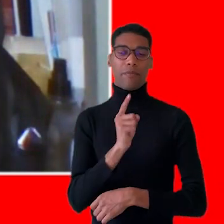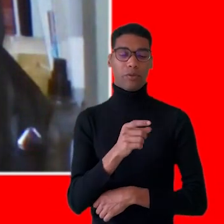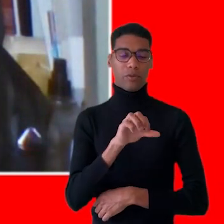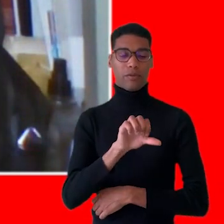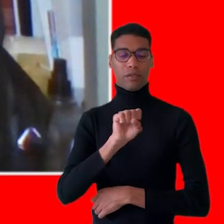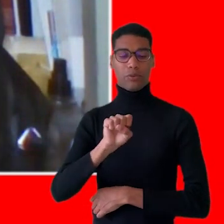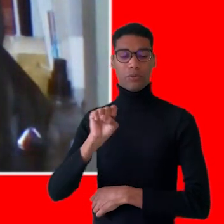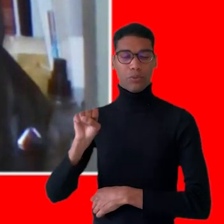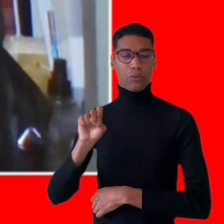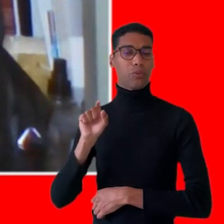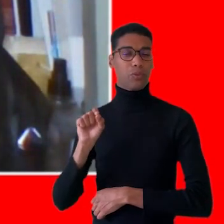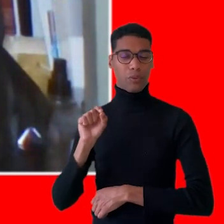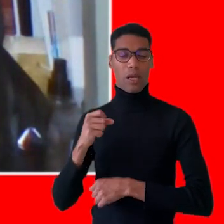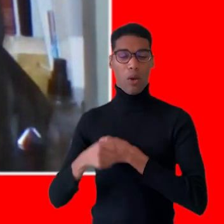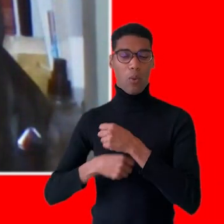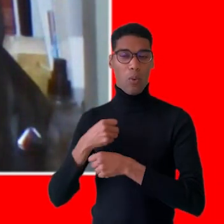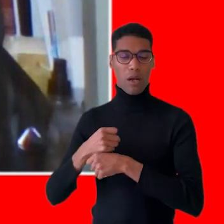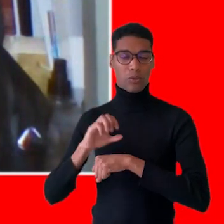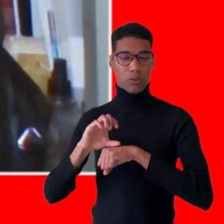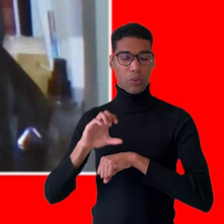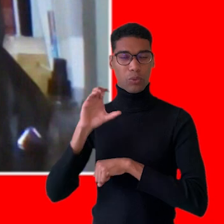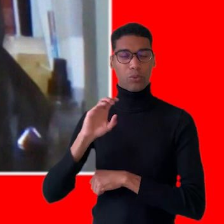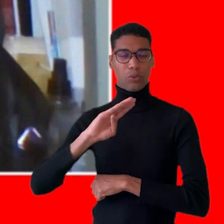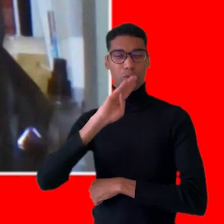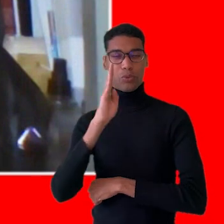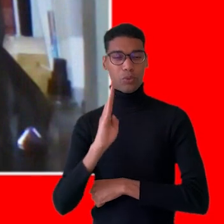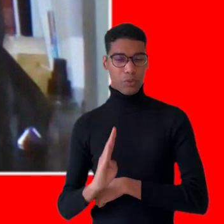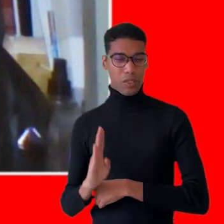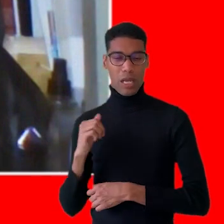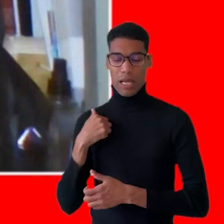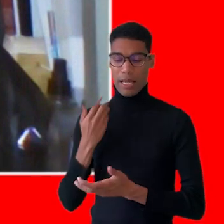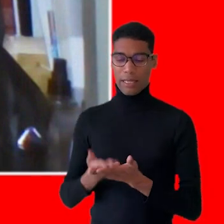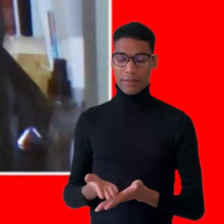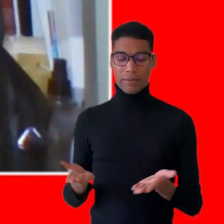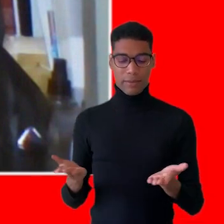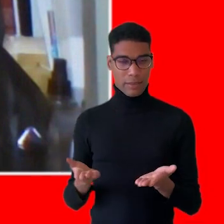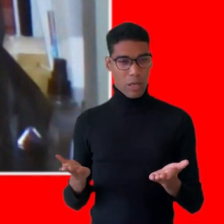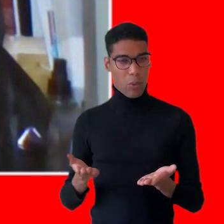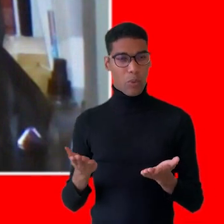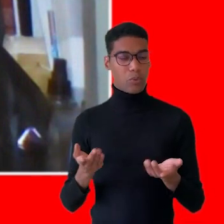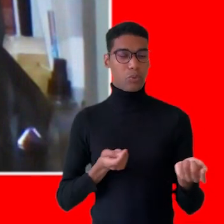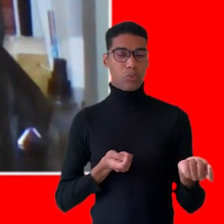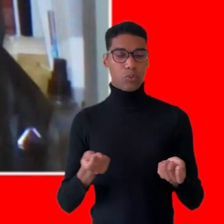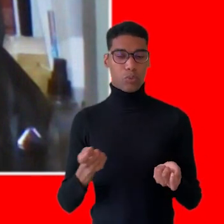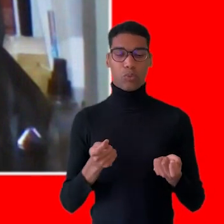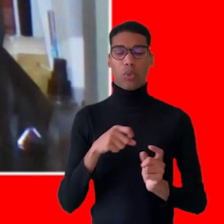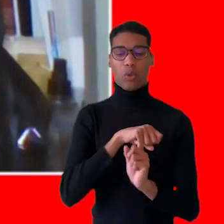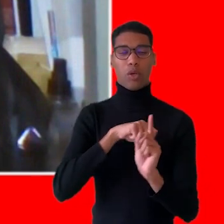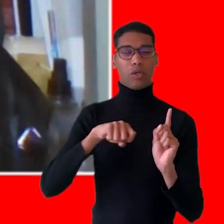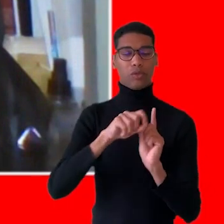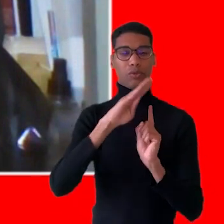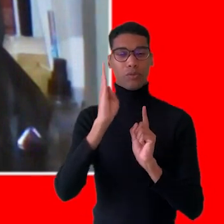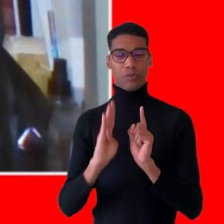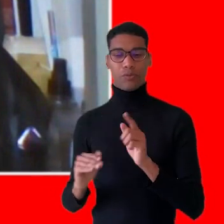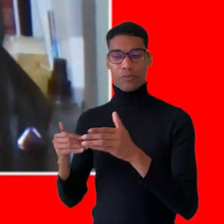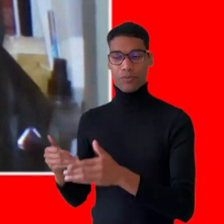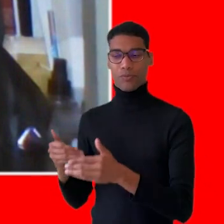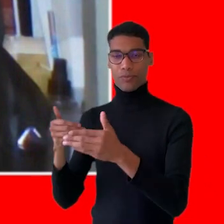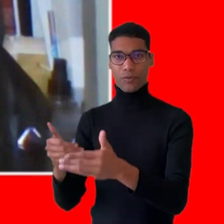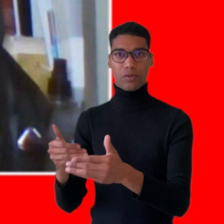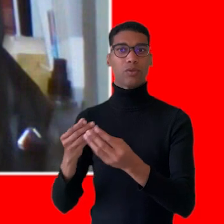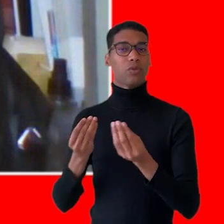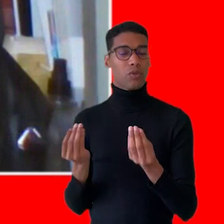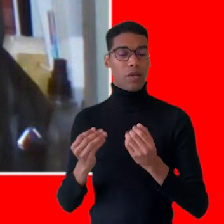1988, que é o ano da Constituição brasileira que nos rege até hoje, e um terceiro tempo